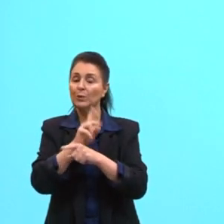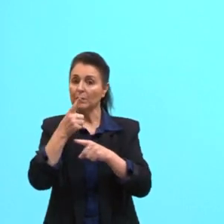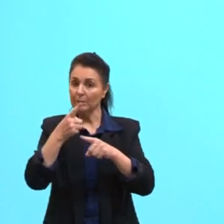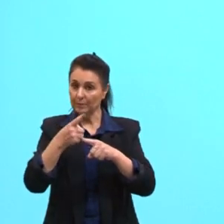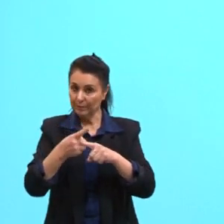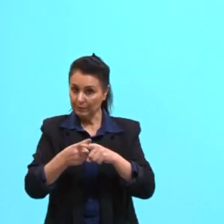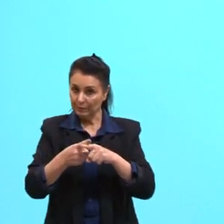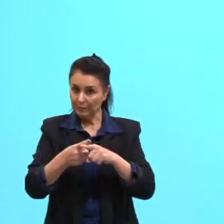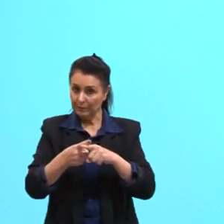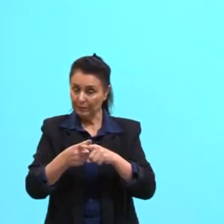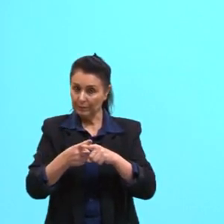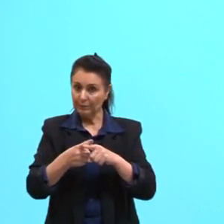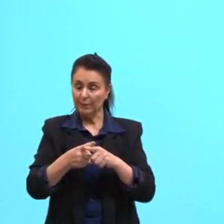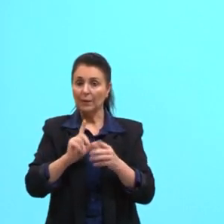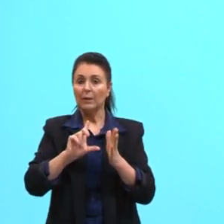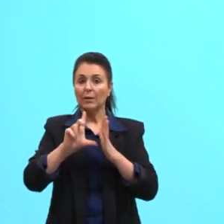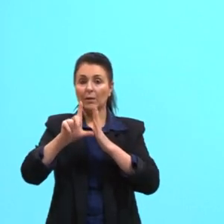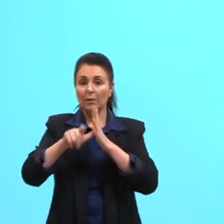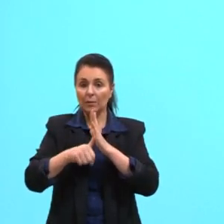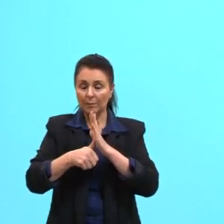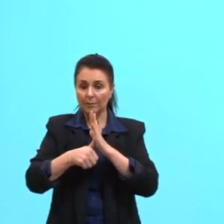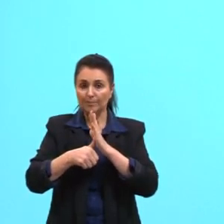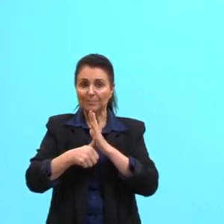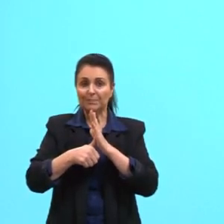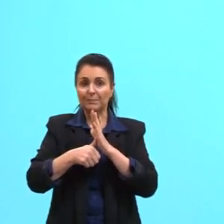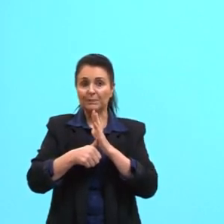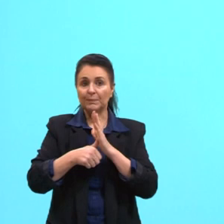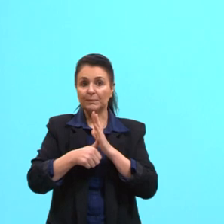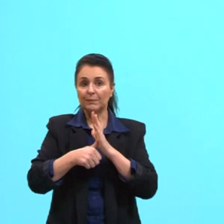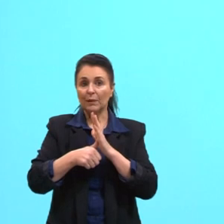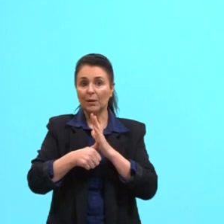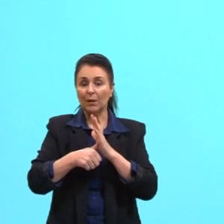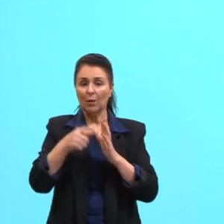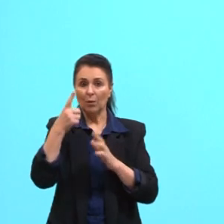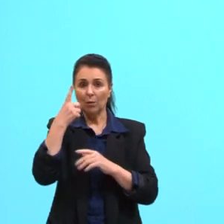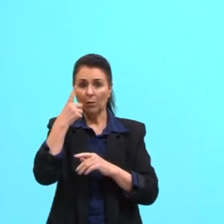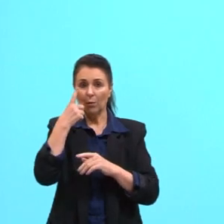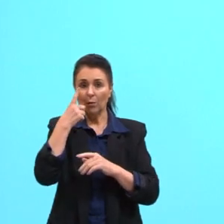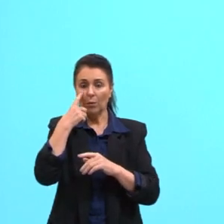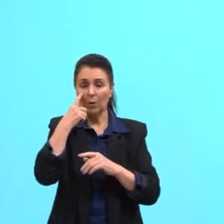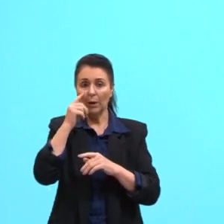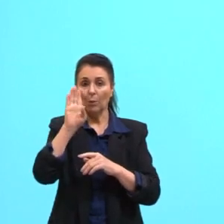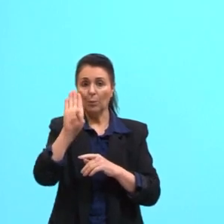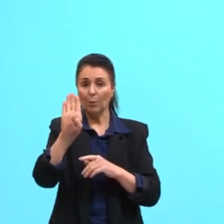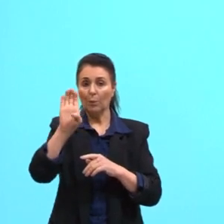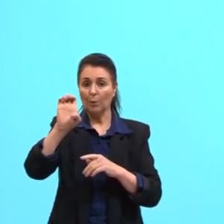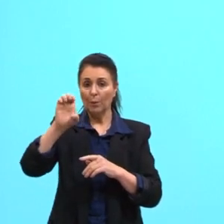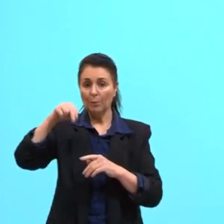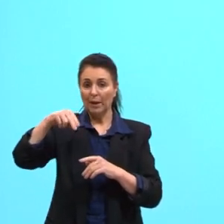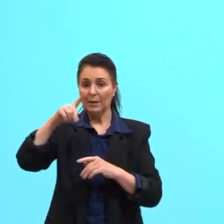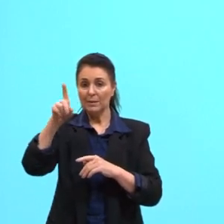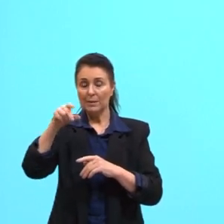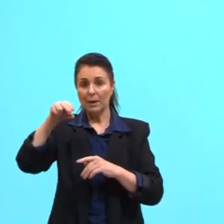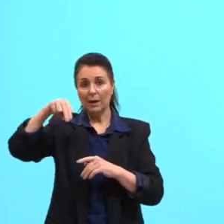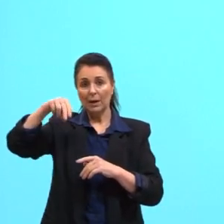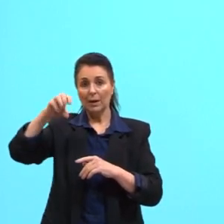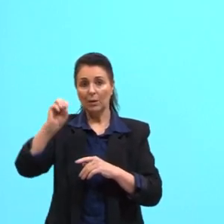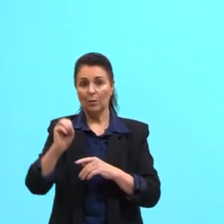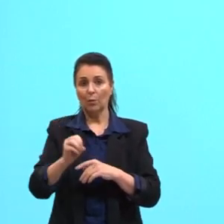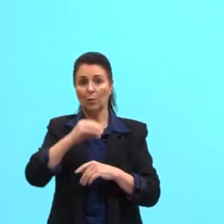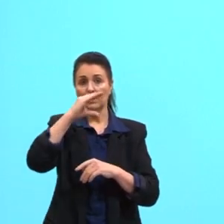de frações depois vamos ver o que que eu faço com o benzeno eu tenho pensando nos